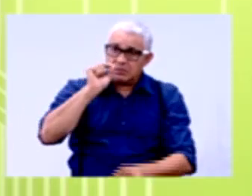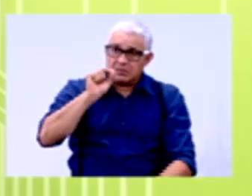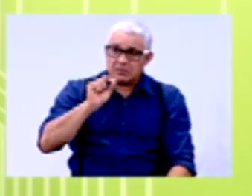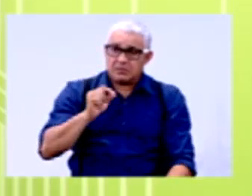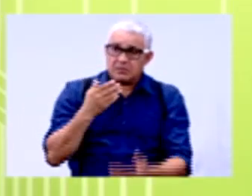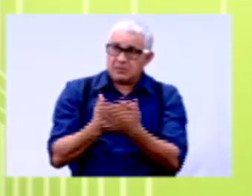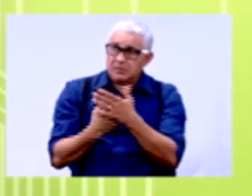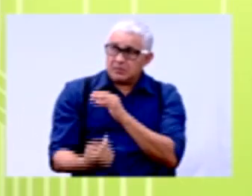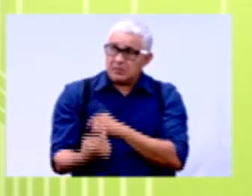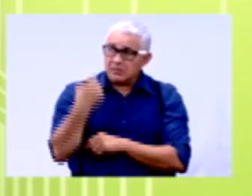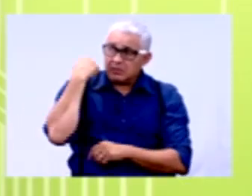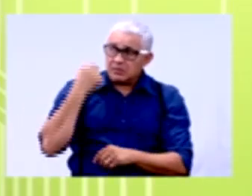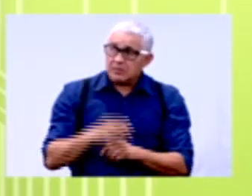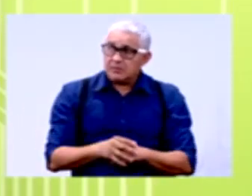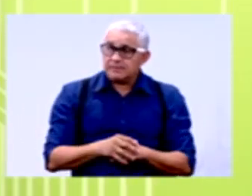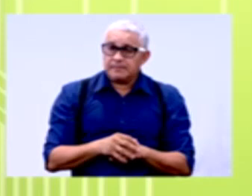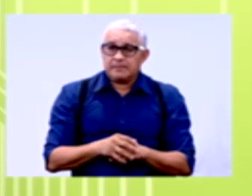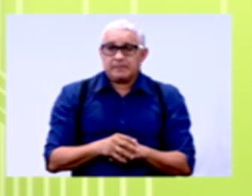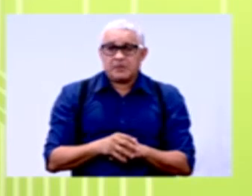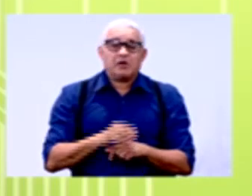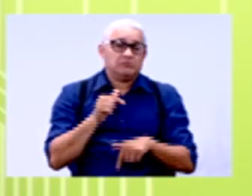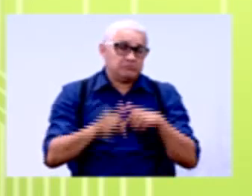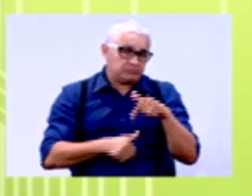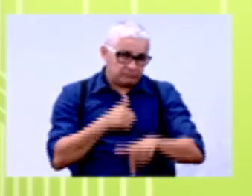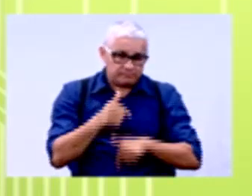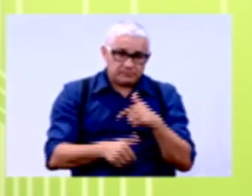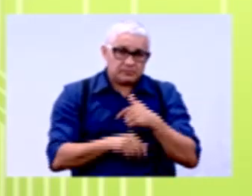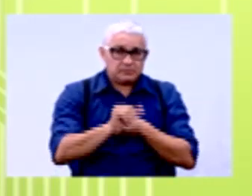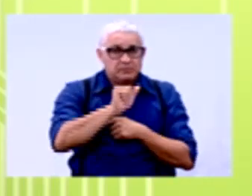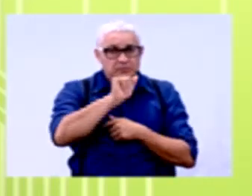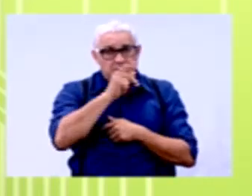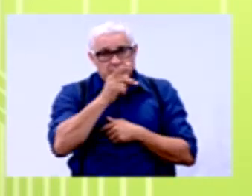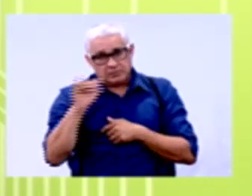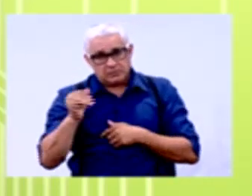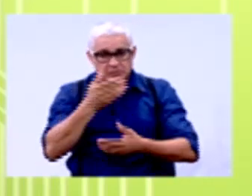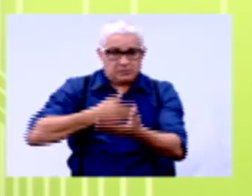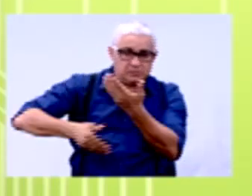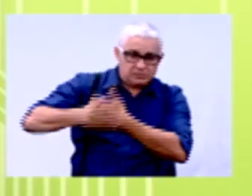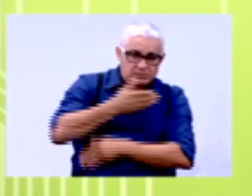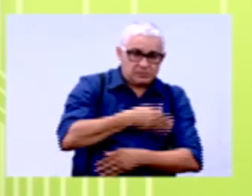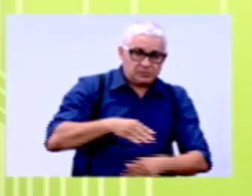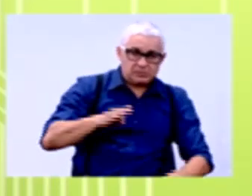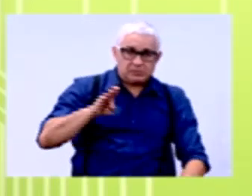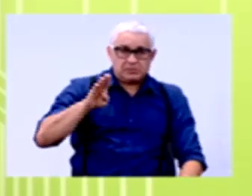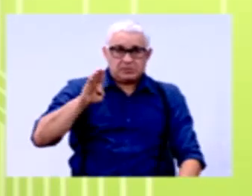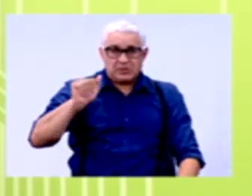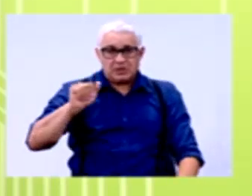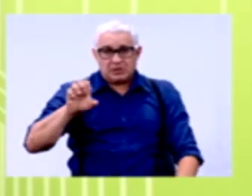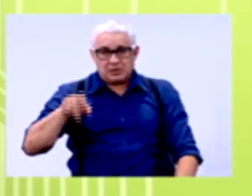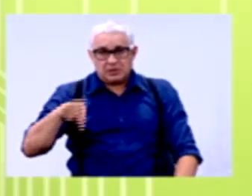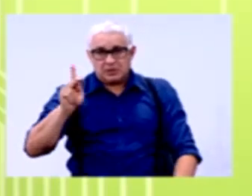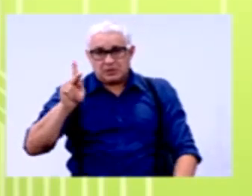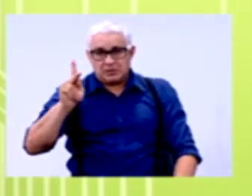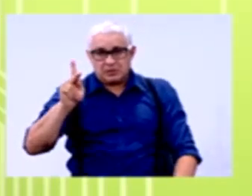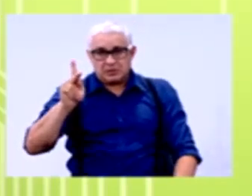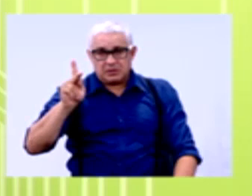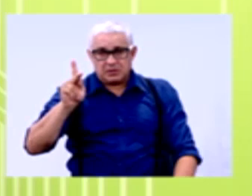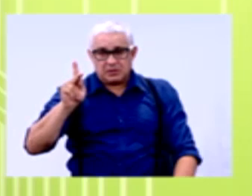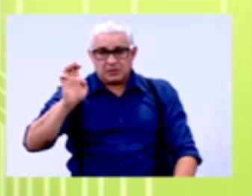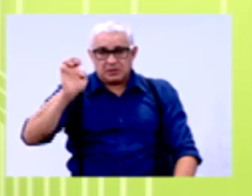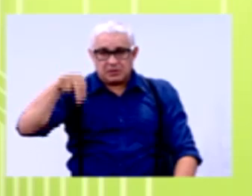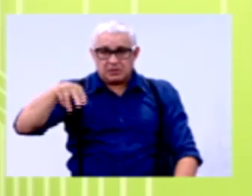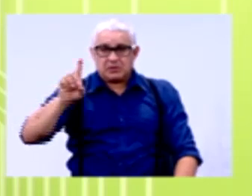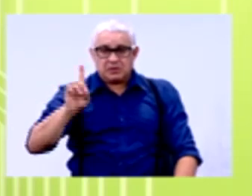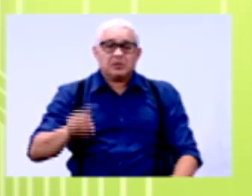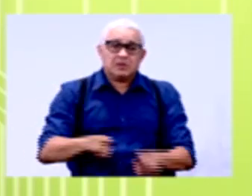anterior. Nós então basicamente trabalhamos com a questão da API, integração back-end e front-end, né, conseguimos enviar dados,